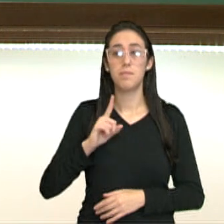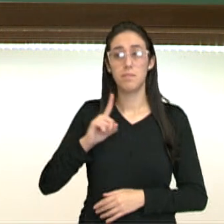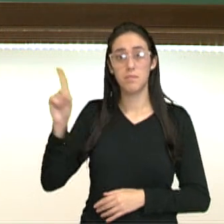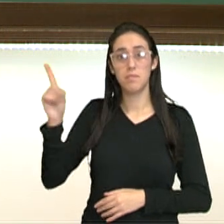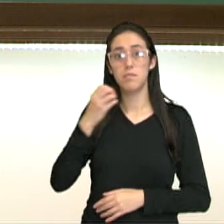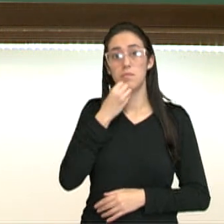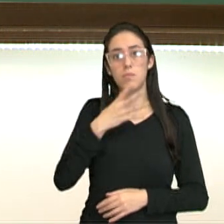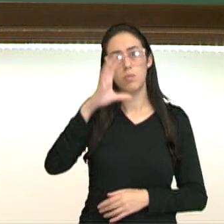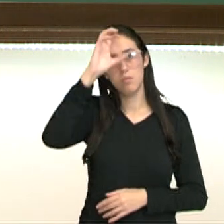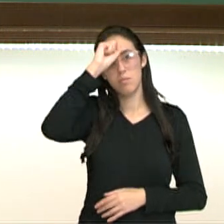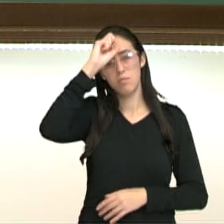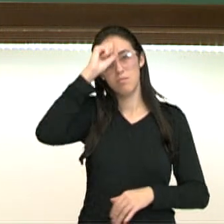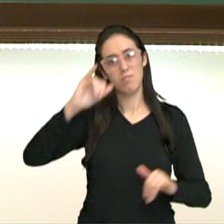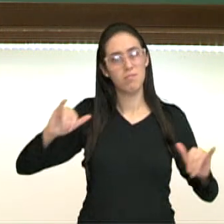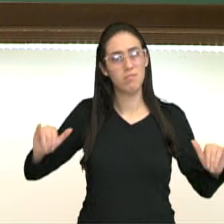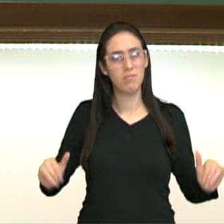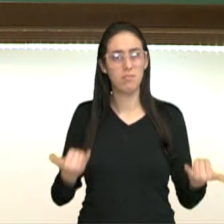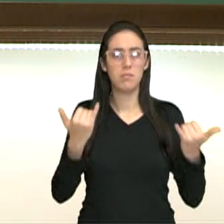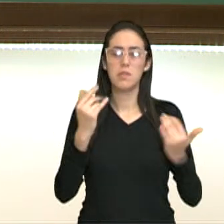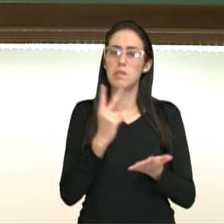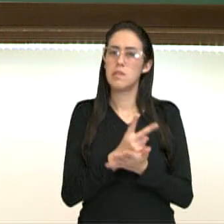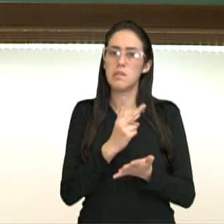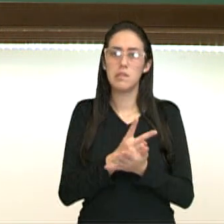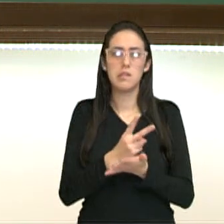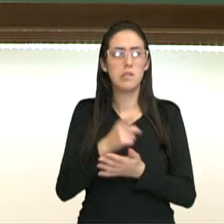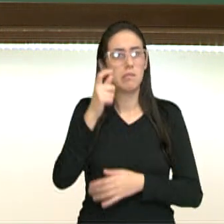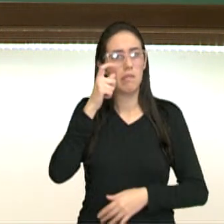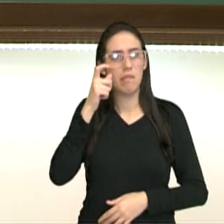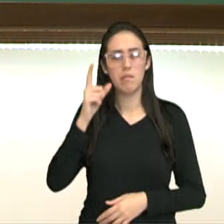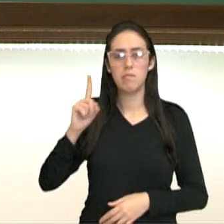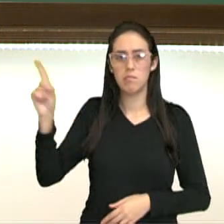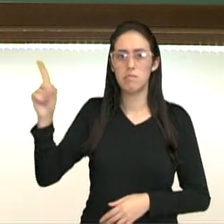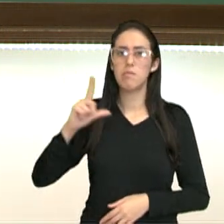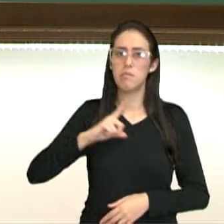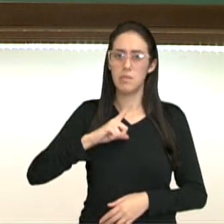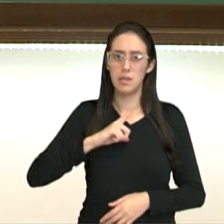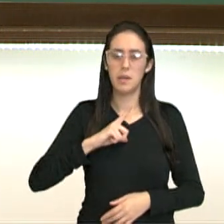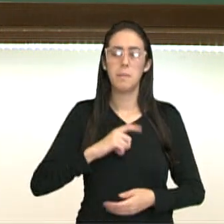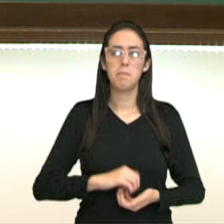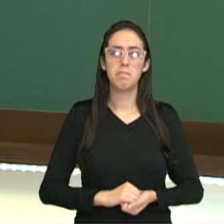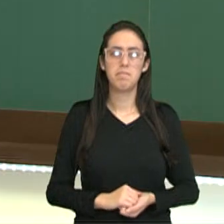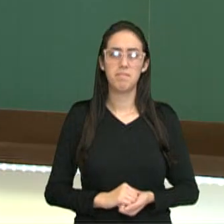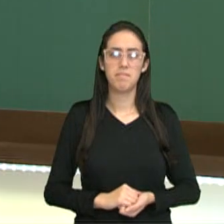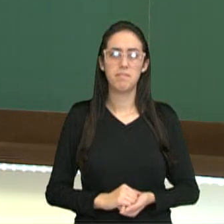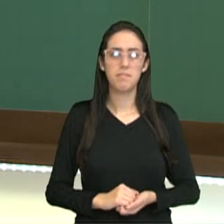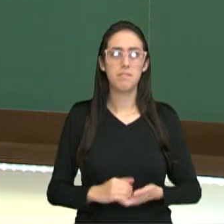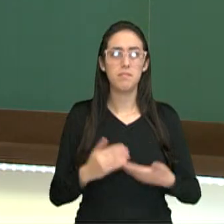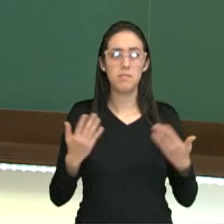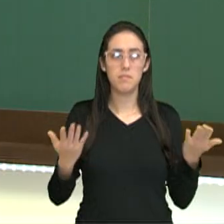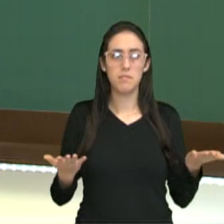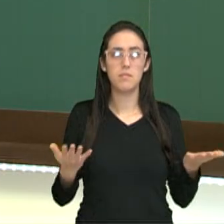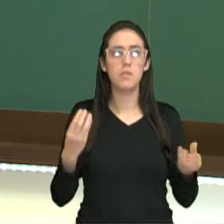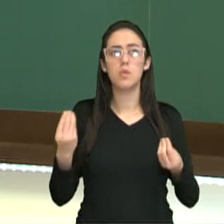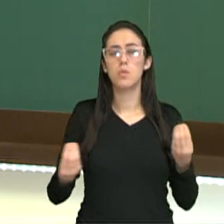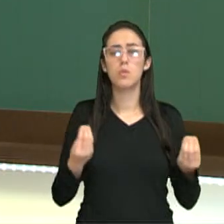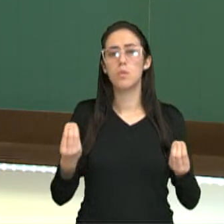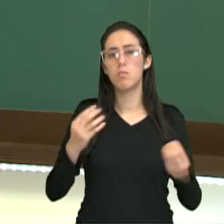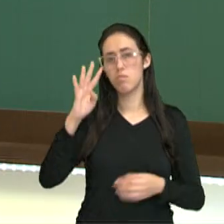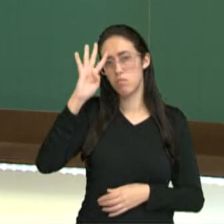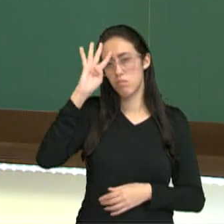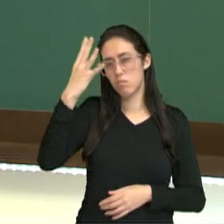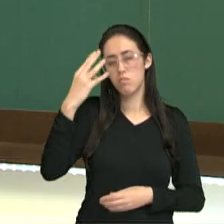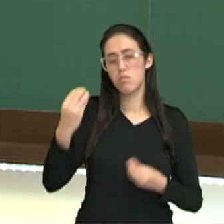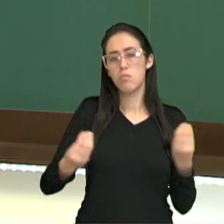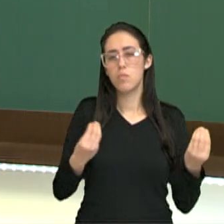vantagem, a gente sempre consegue ver esses sólidos no nosso cotidiano. Então, como que não podemos resolver